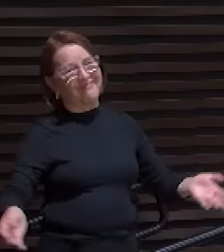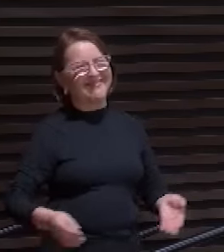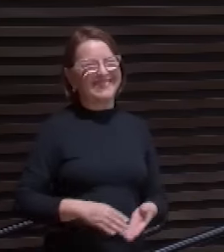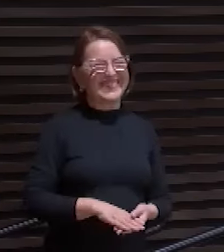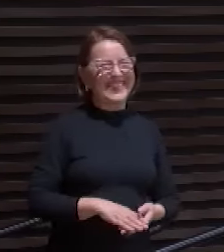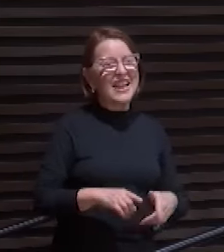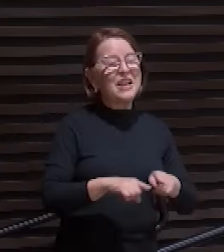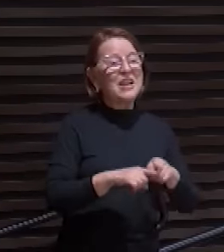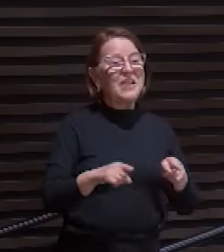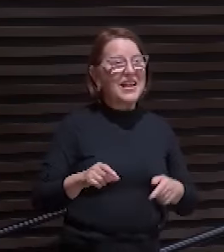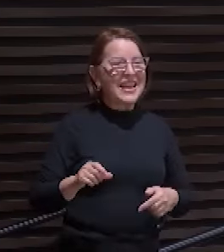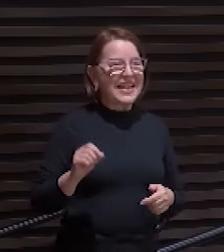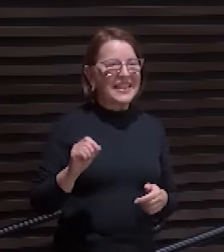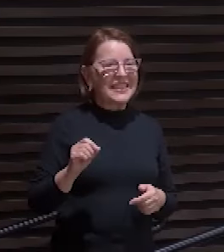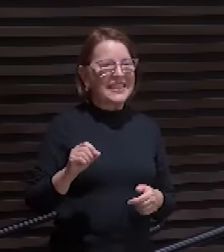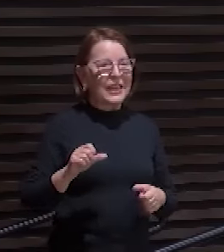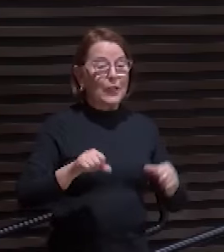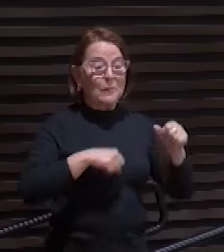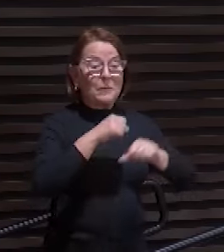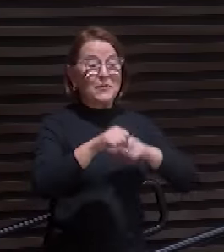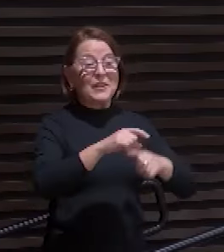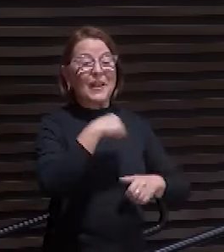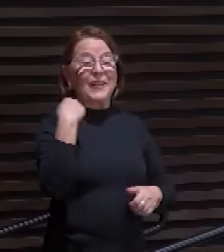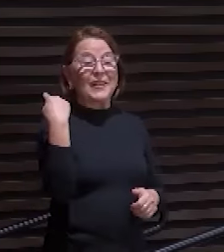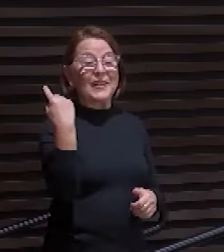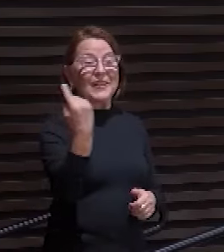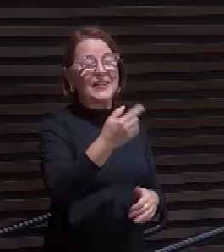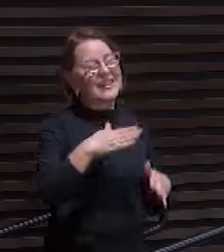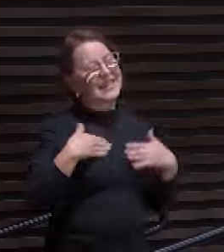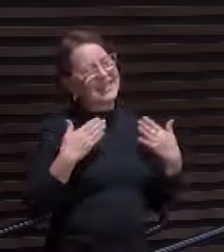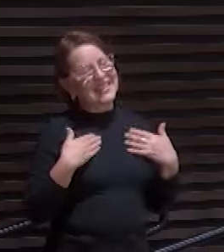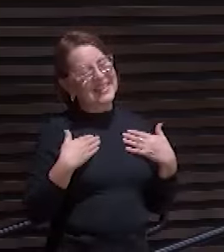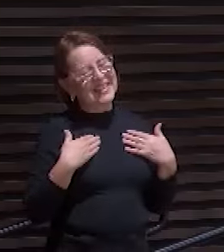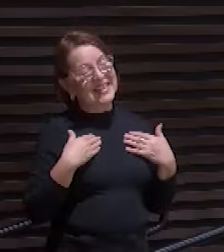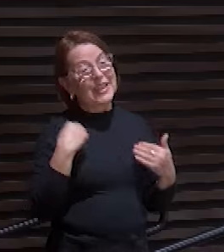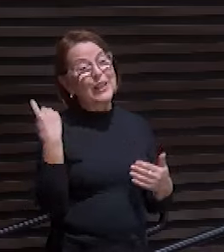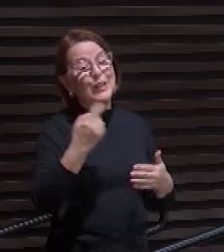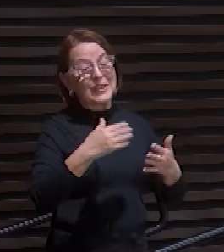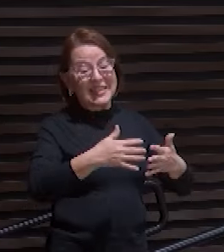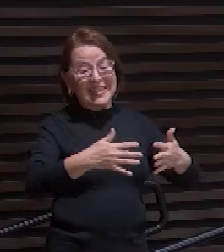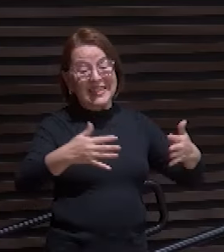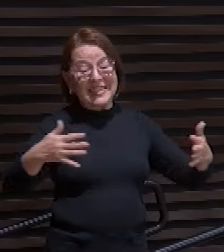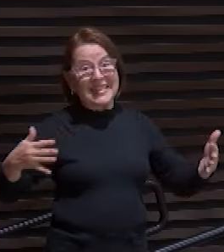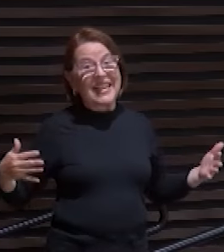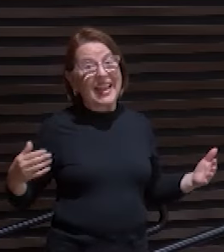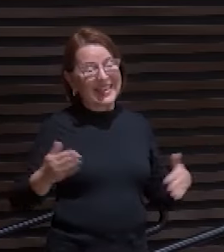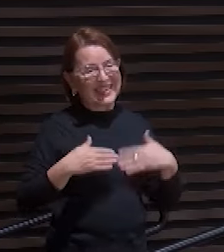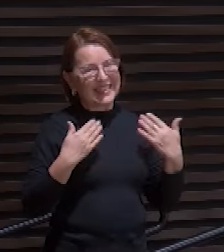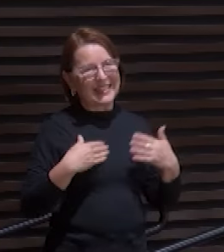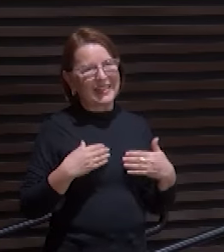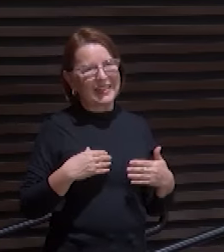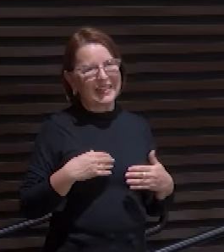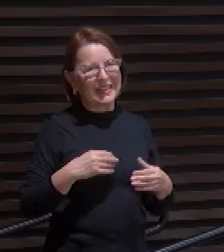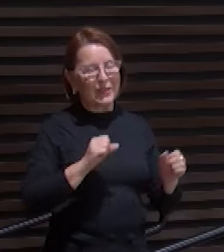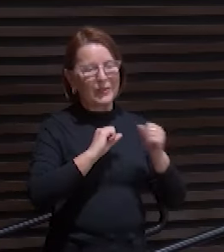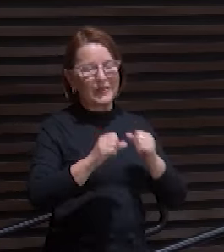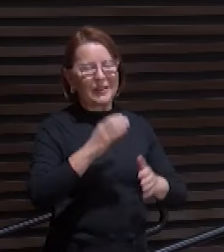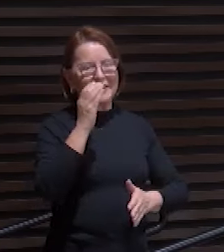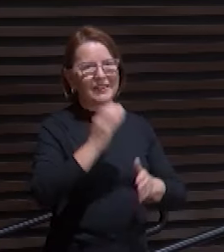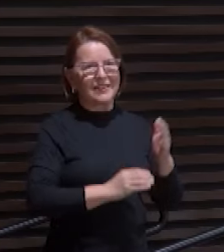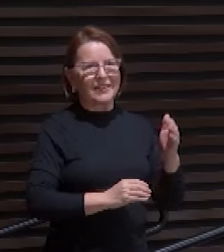Mas quem é que vai mudar a nossa alegria? Quem que vai nos cercar de alegria? Olha o Salmo 51,